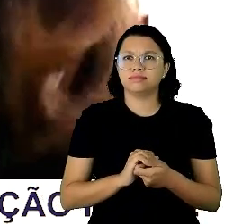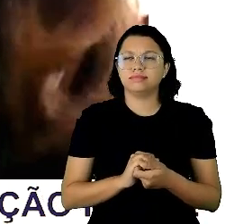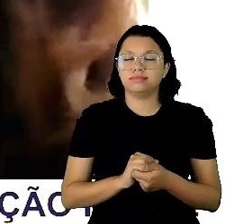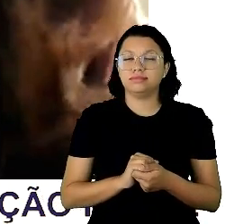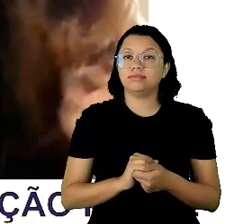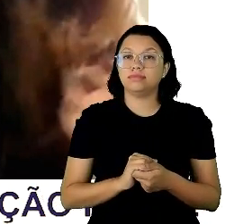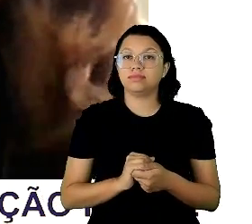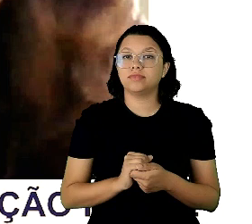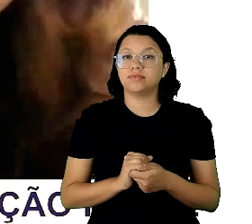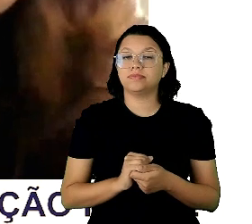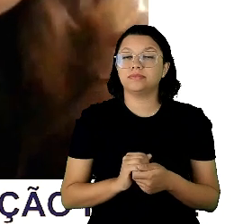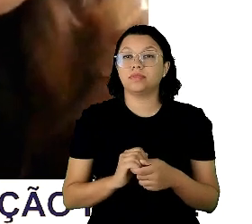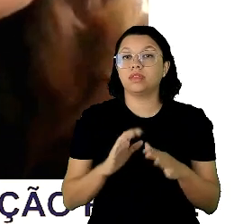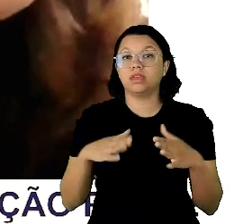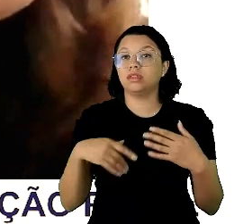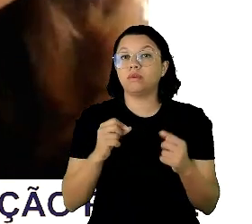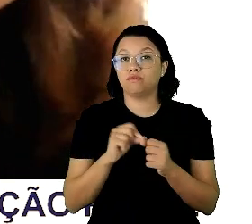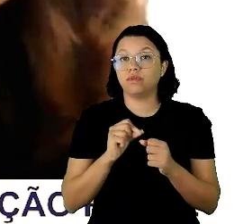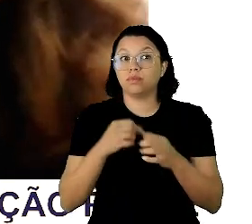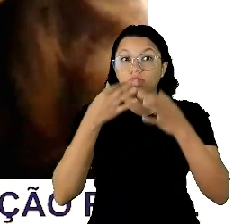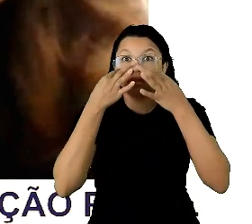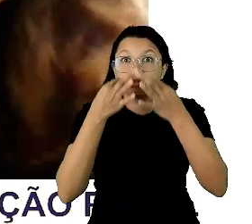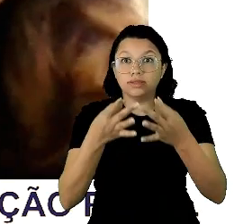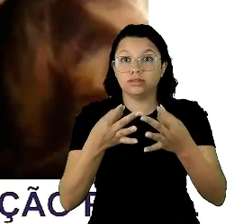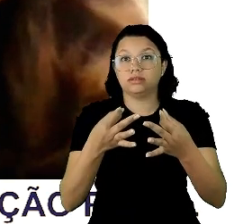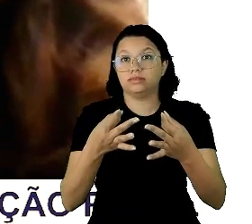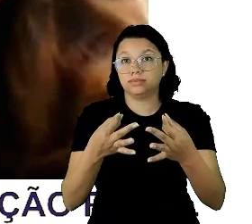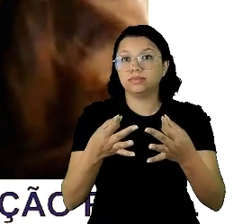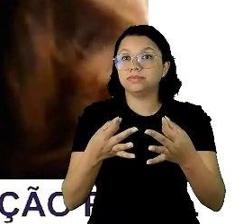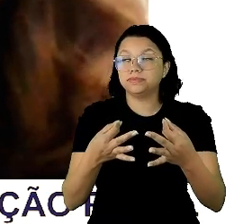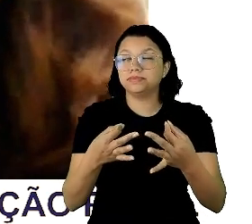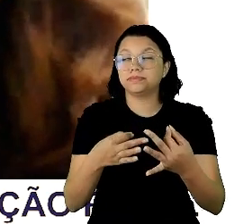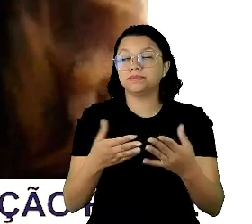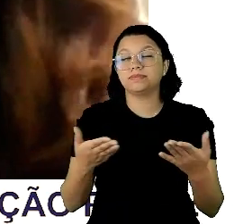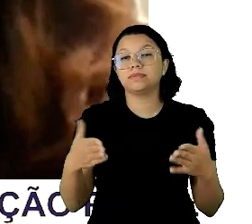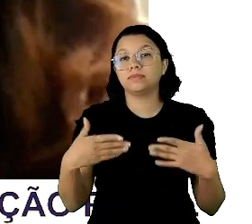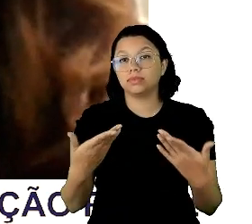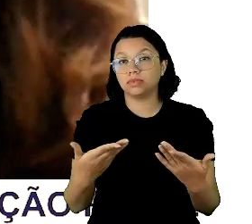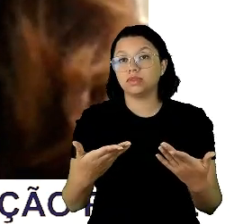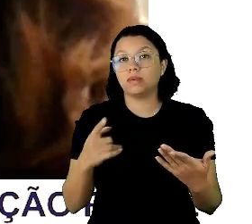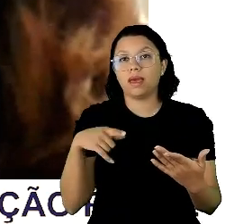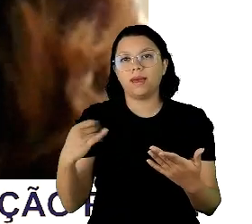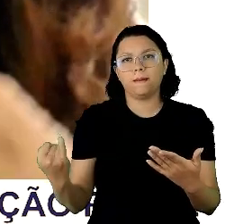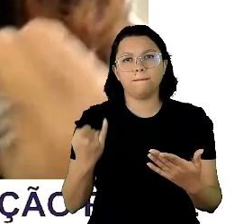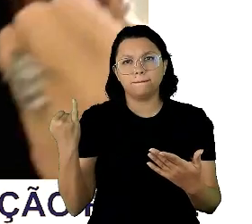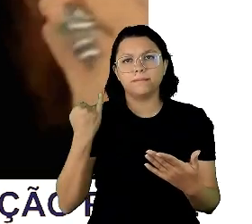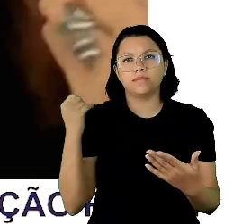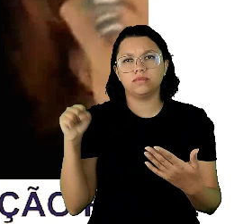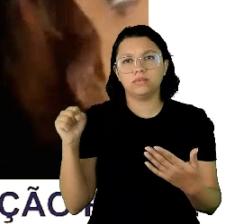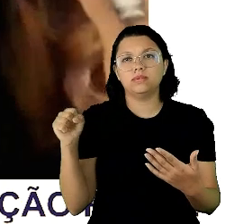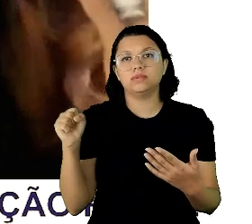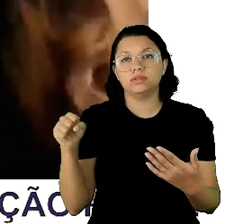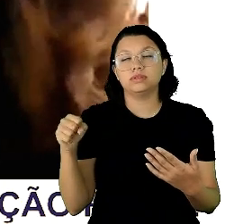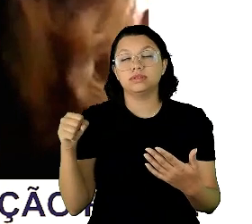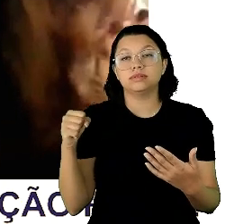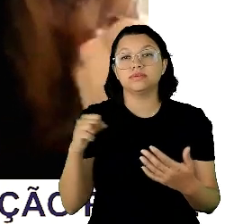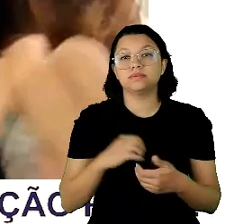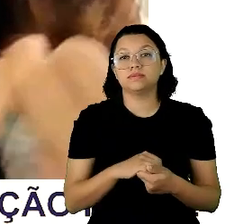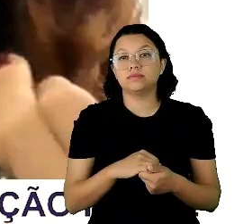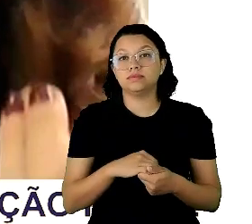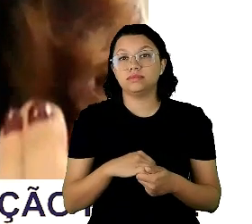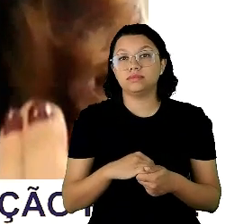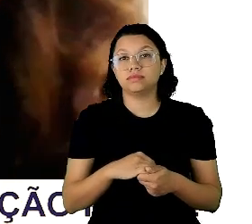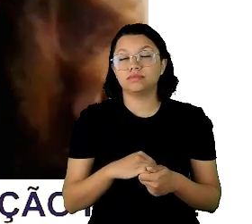justamente chamar atenção, né? Então, nesse ponto, é importante, a